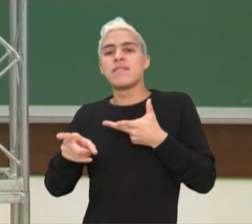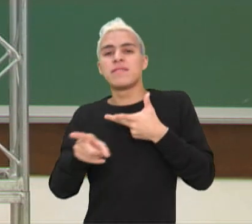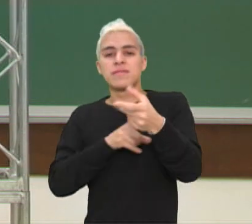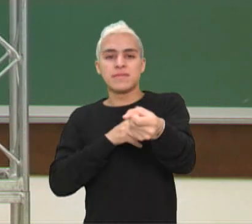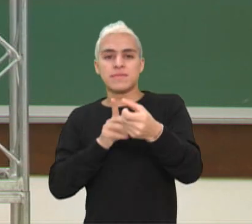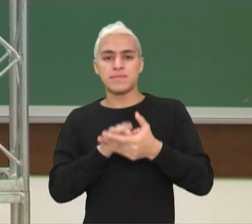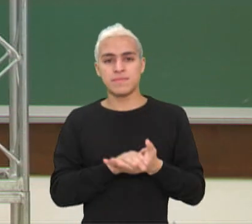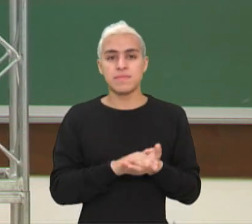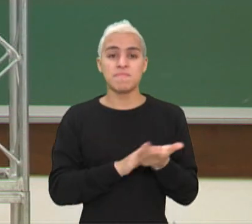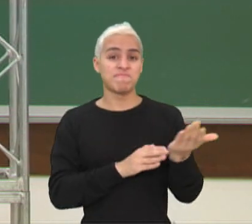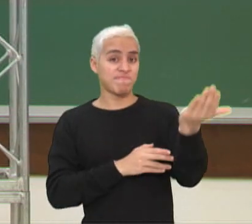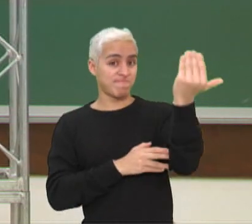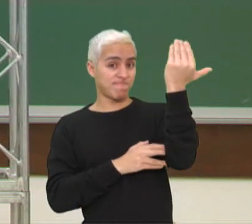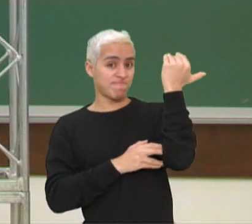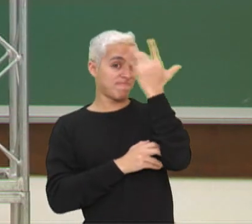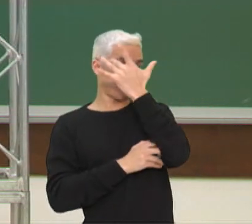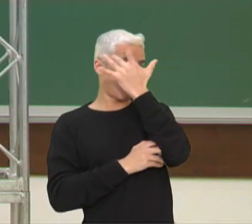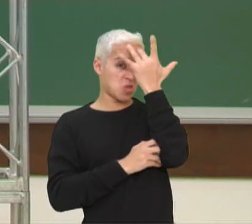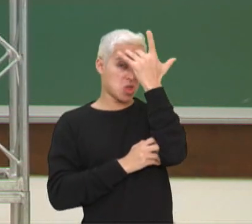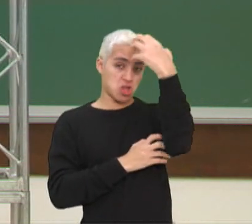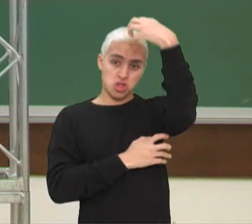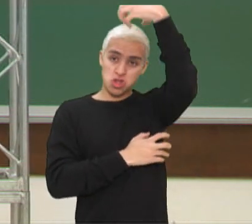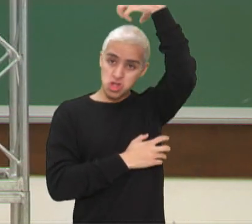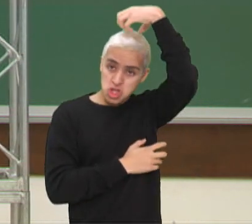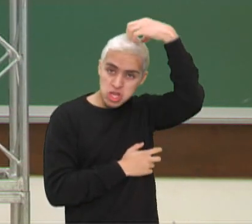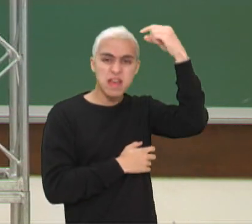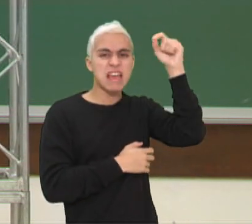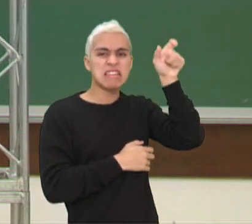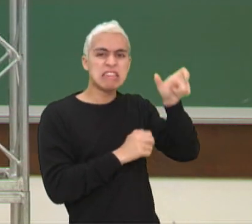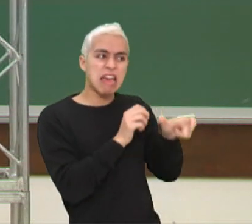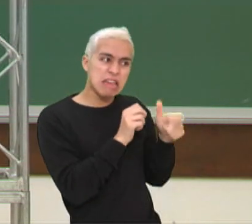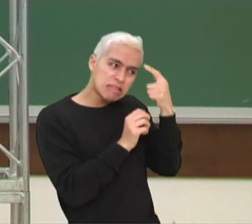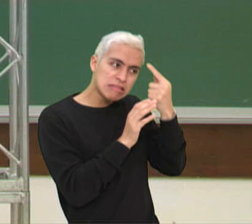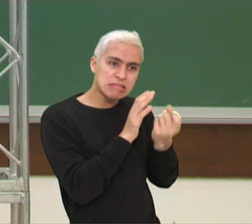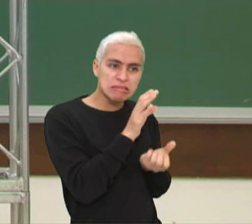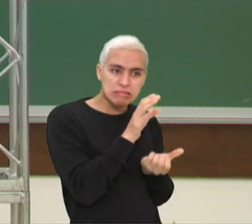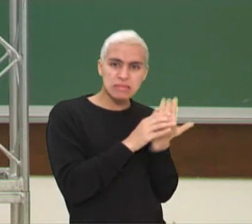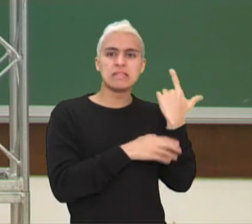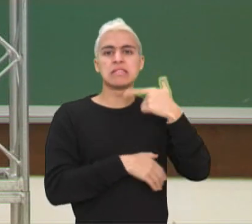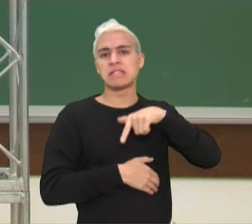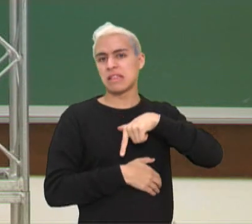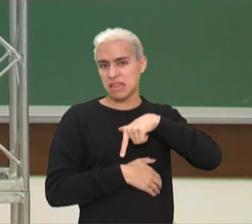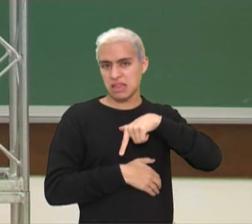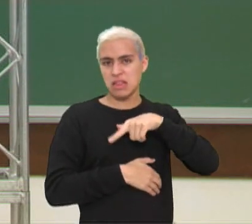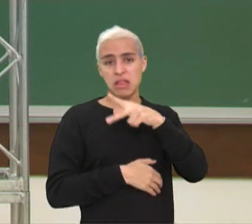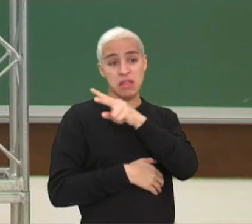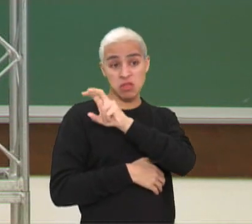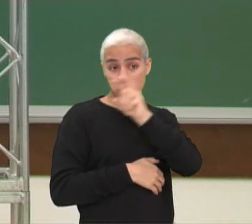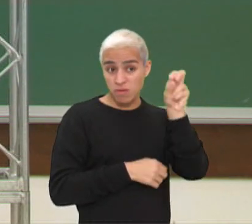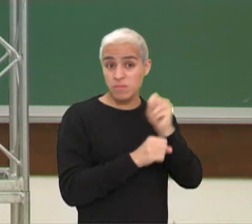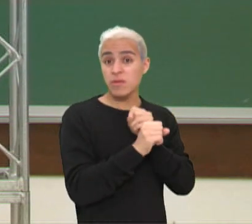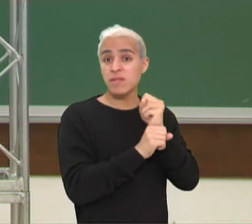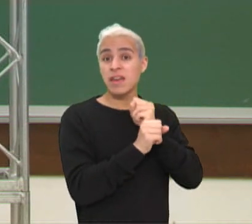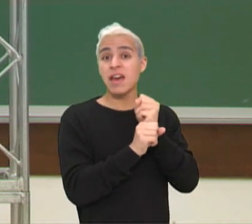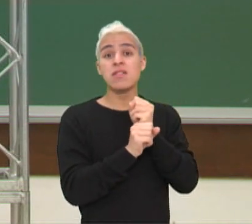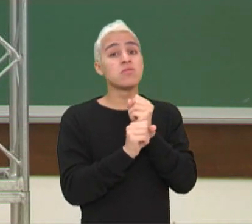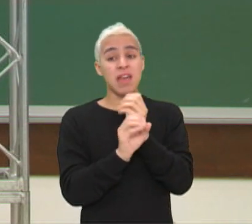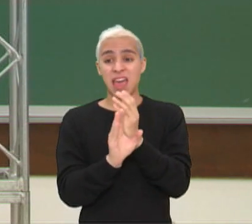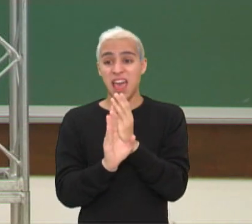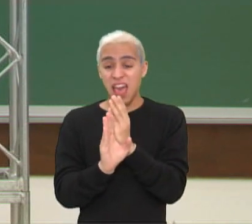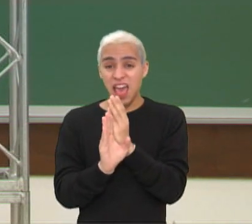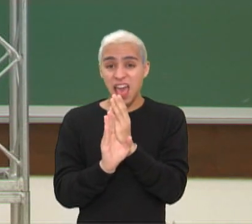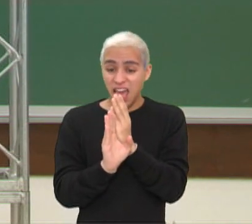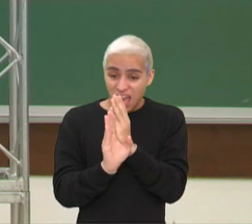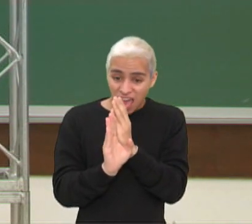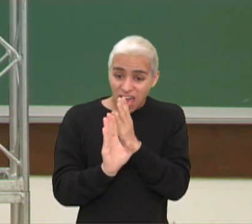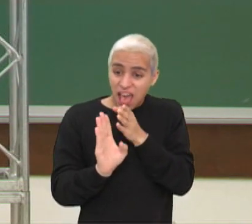os reis que praticavam lá, ou ele que inventou, e tem até hoje. Então, 2500 a.C., né,